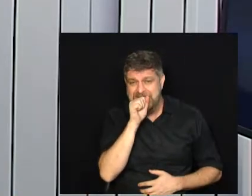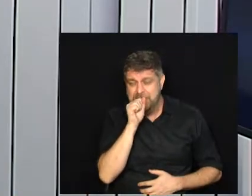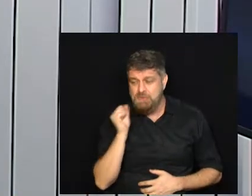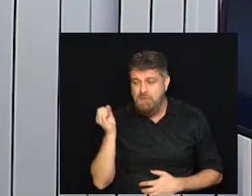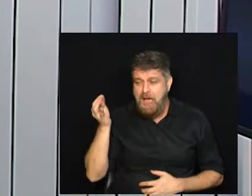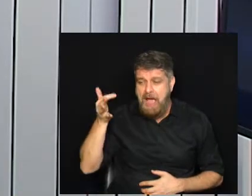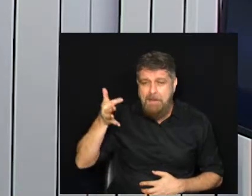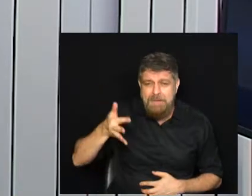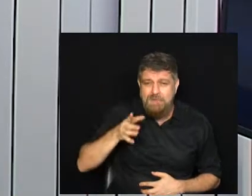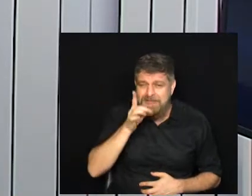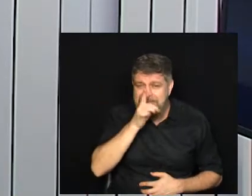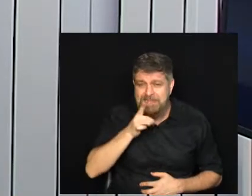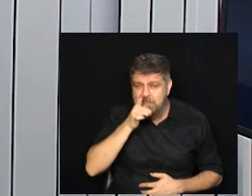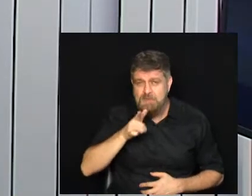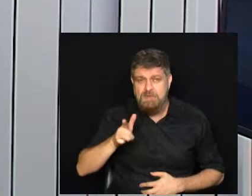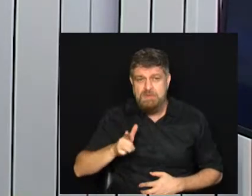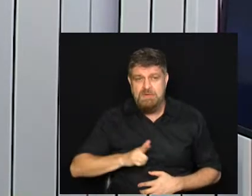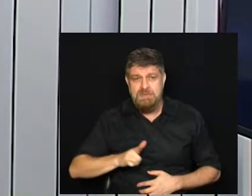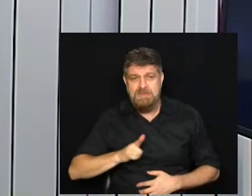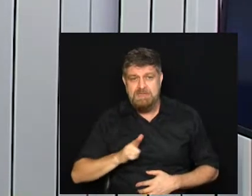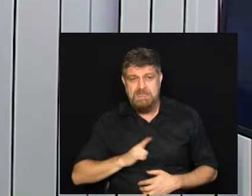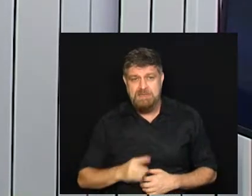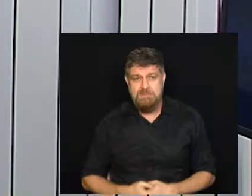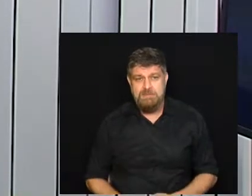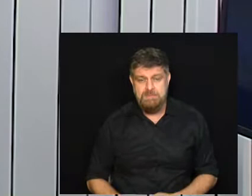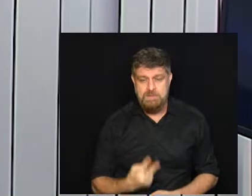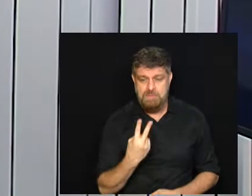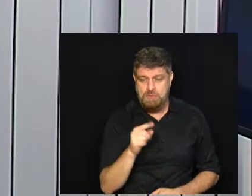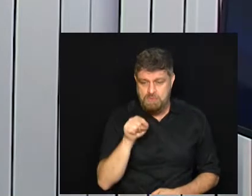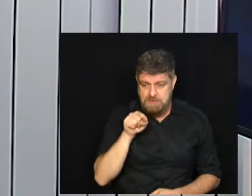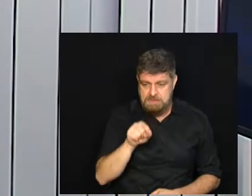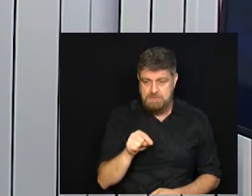madrugada do domingo, foram dispersadas